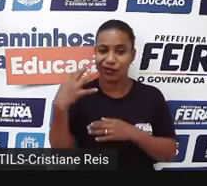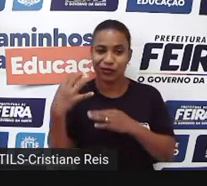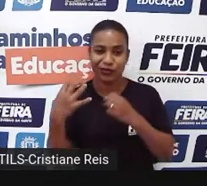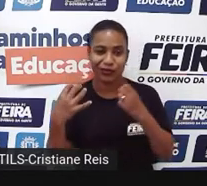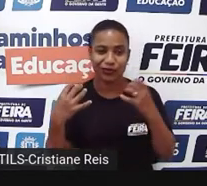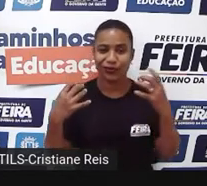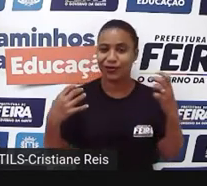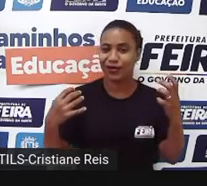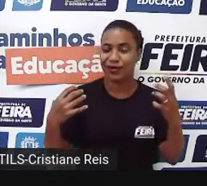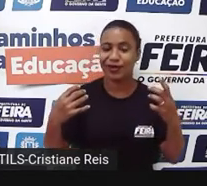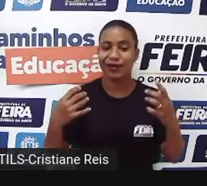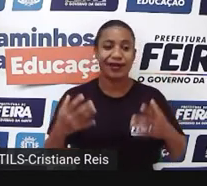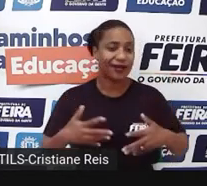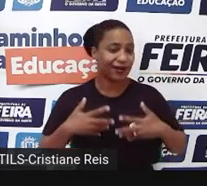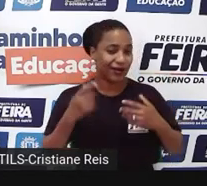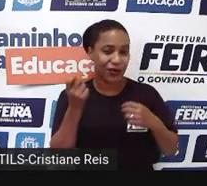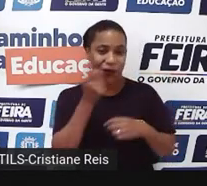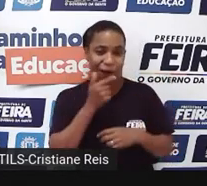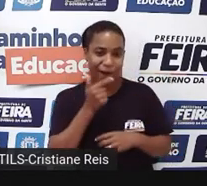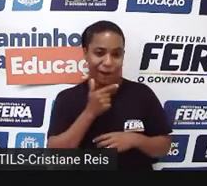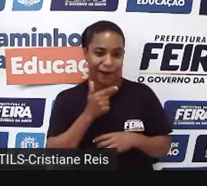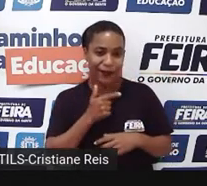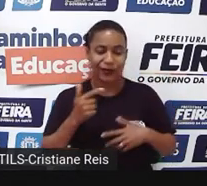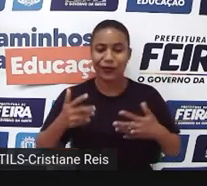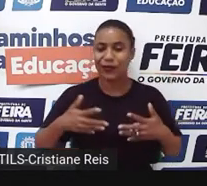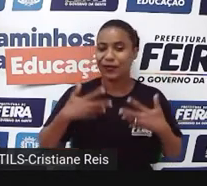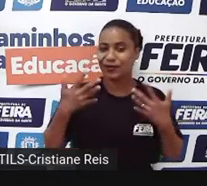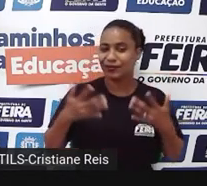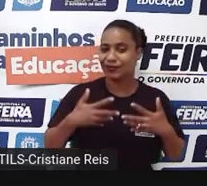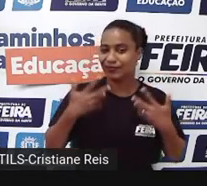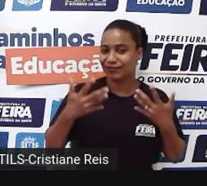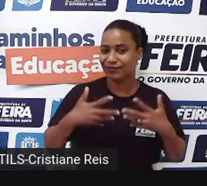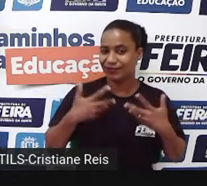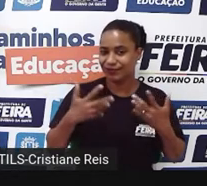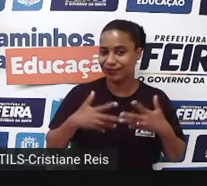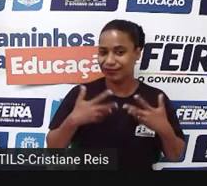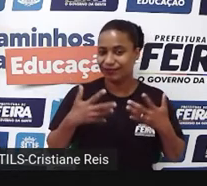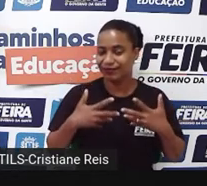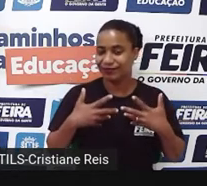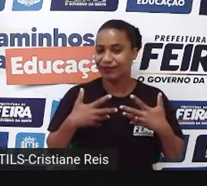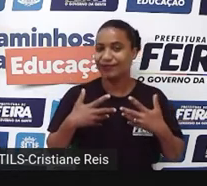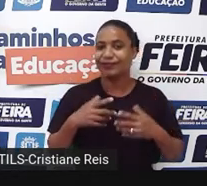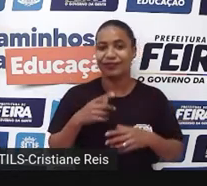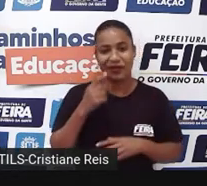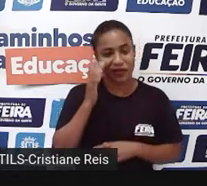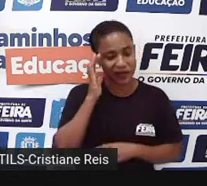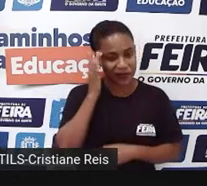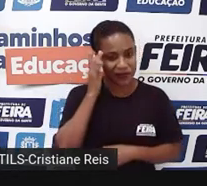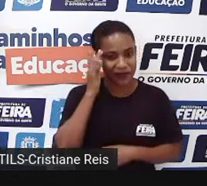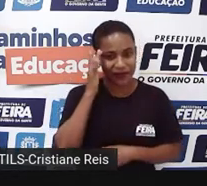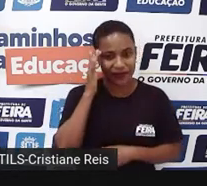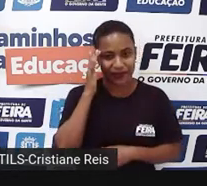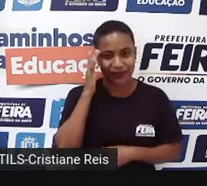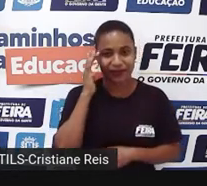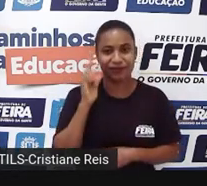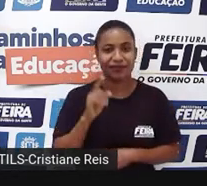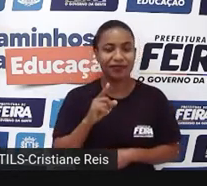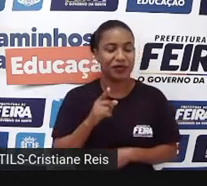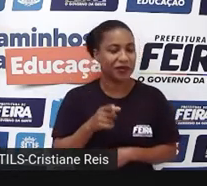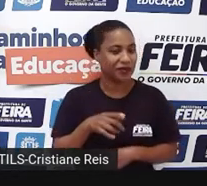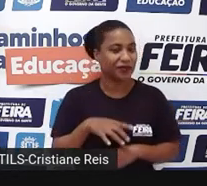de animação? I think so. Eu acho que é animated film. Animated